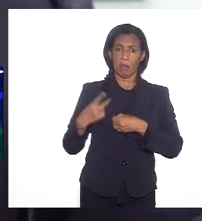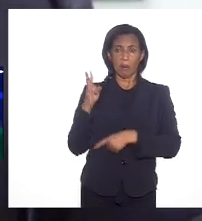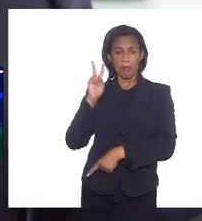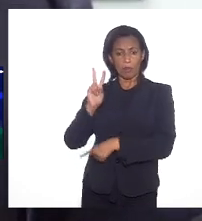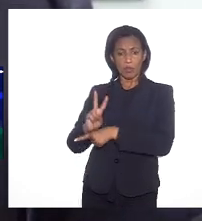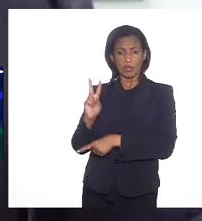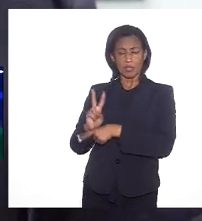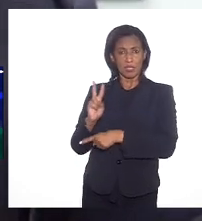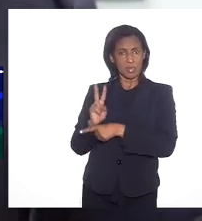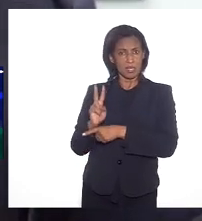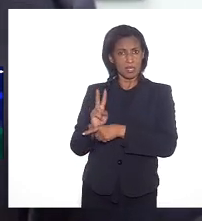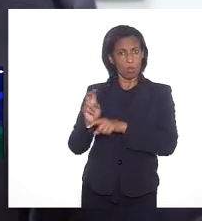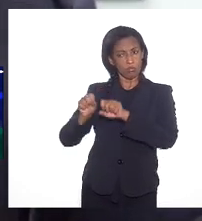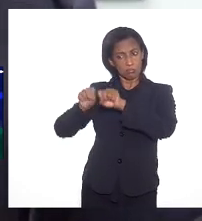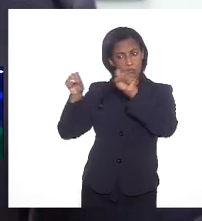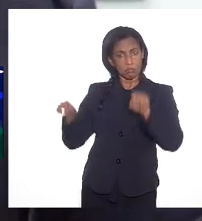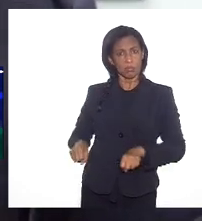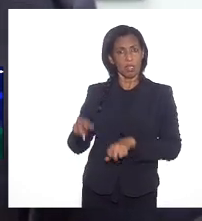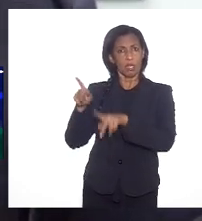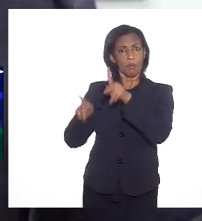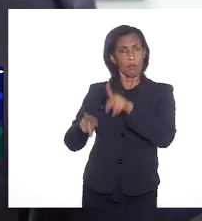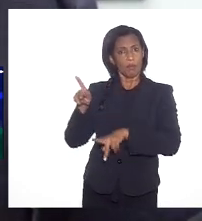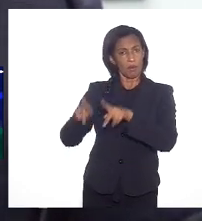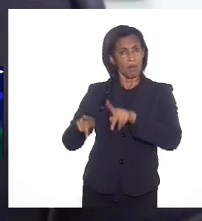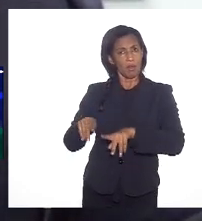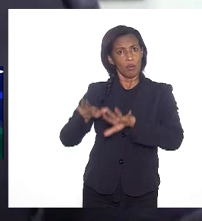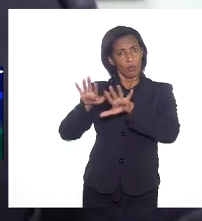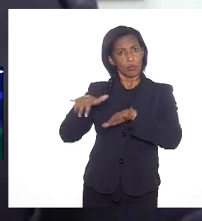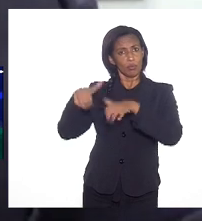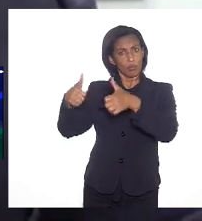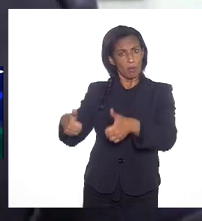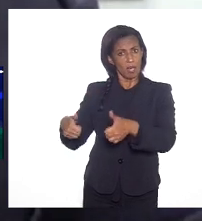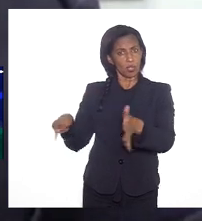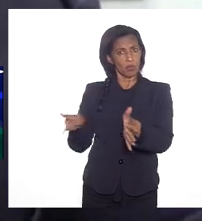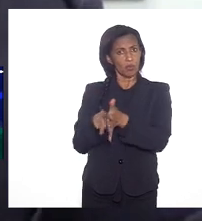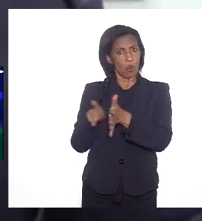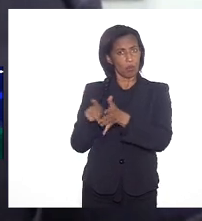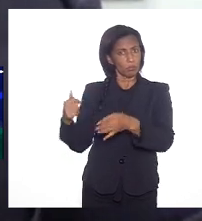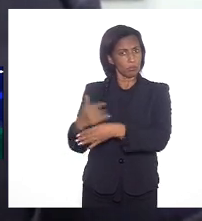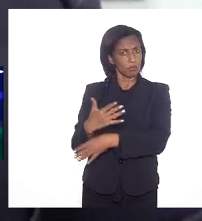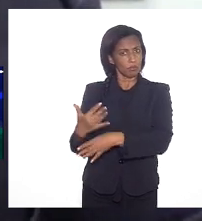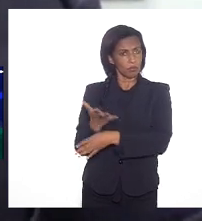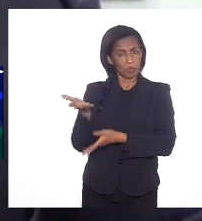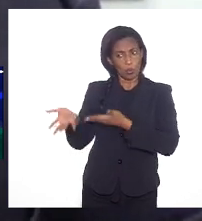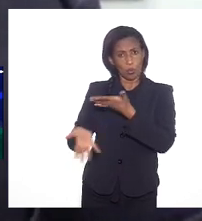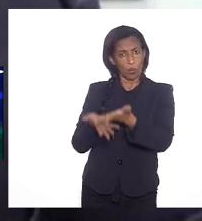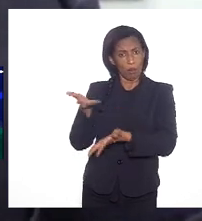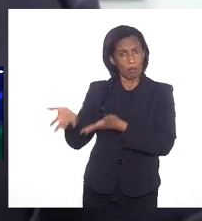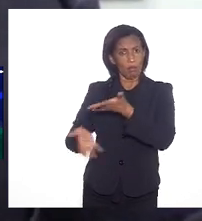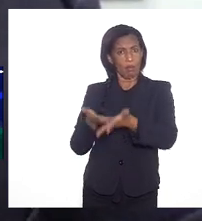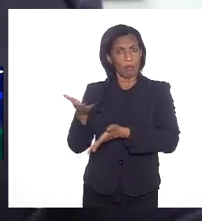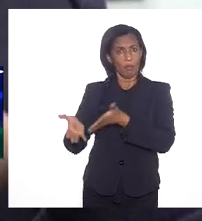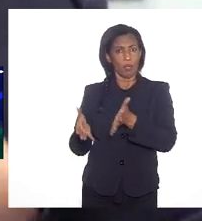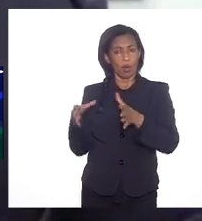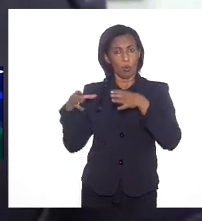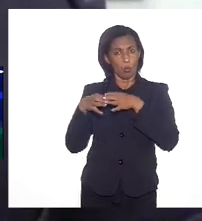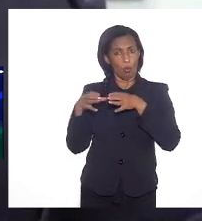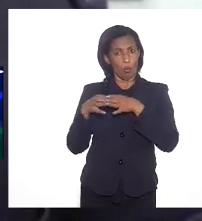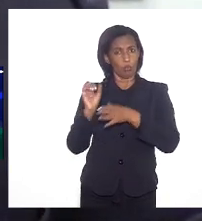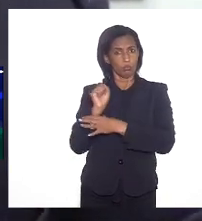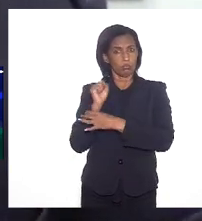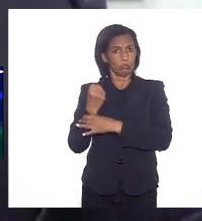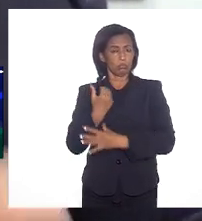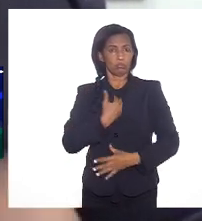sistêmica da população que utiliza os bens, serviços e instalações municipais. Colaborar de forma integrada com órgãos da segurança pública